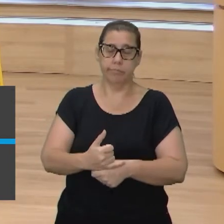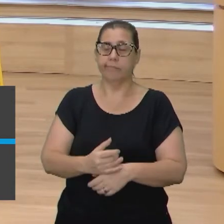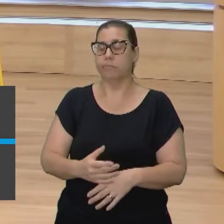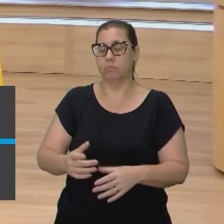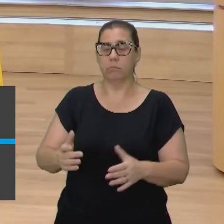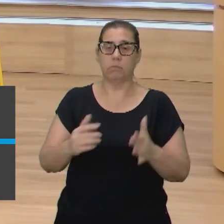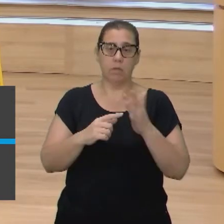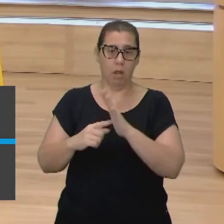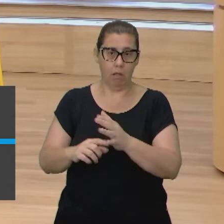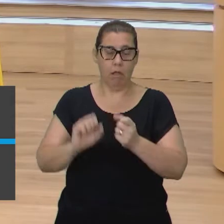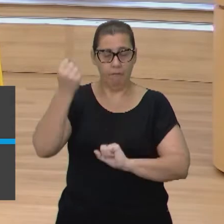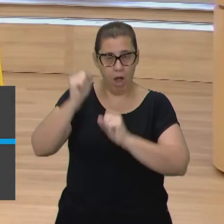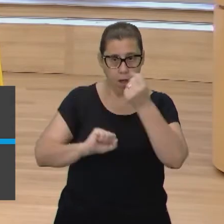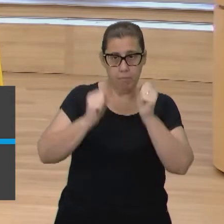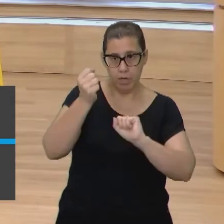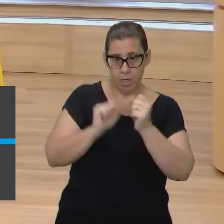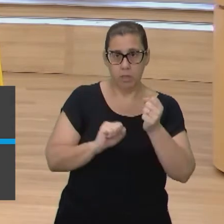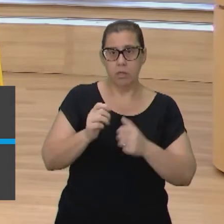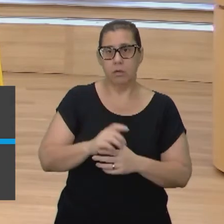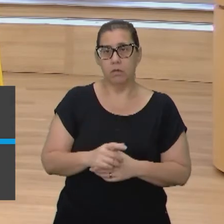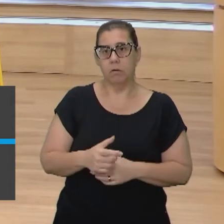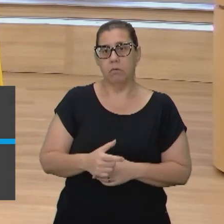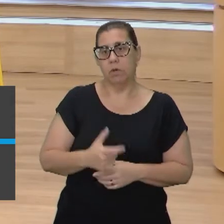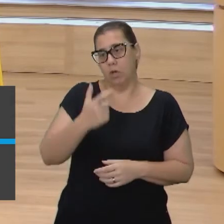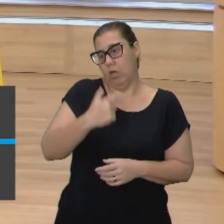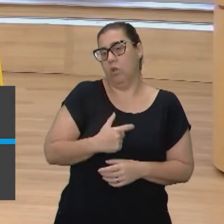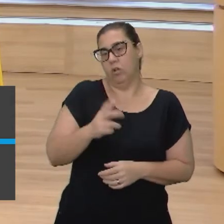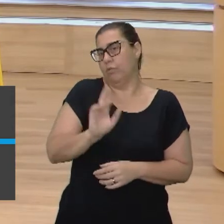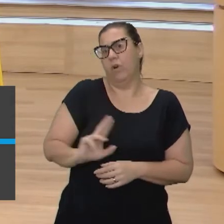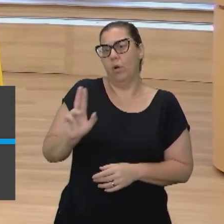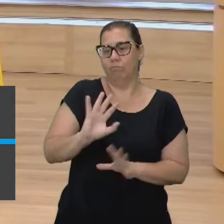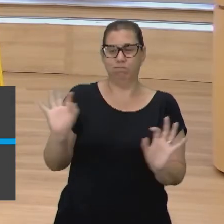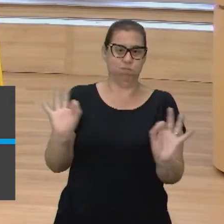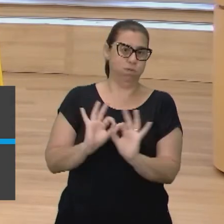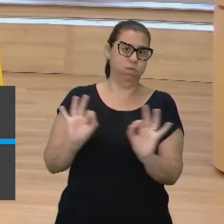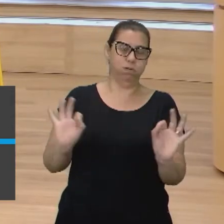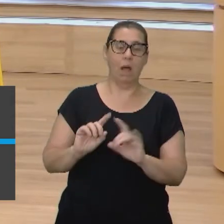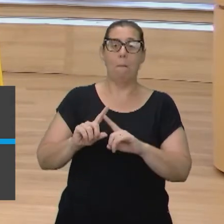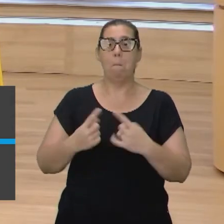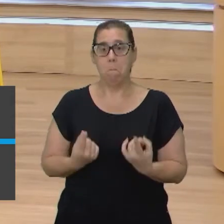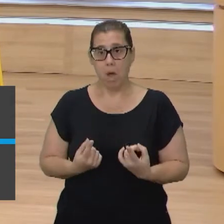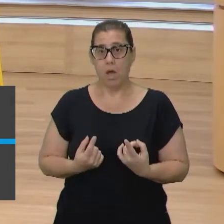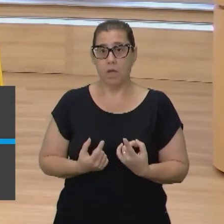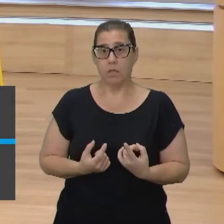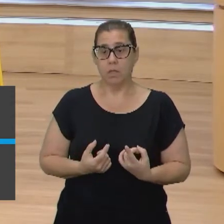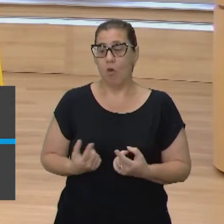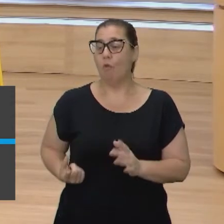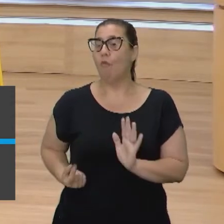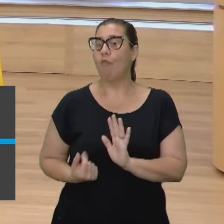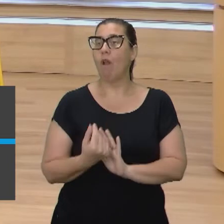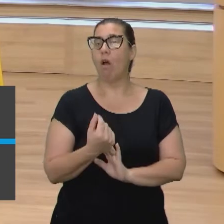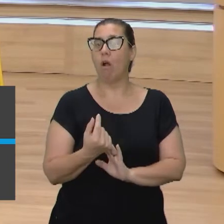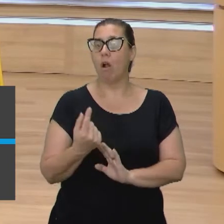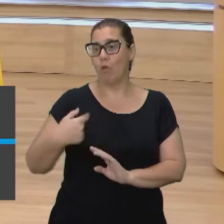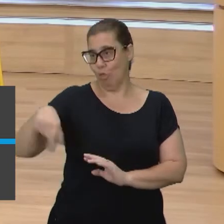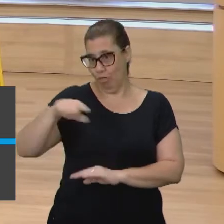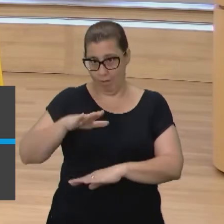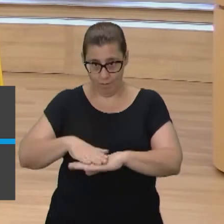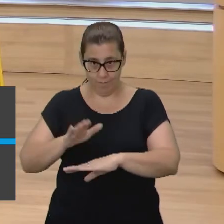né? Aquilo, com certeza, a gente não pode desfrutar daquilo que a gente faz, mas quem produz aquele valor somos